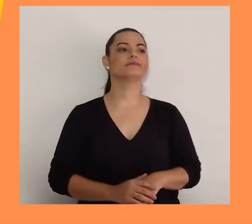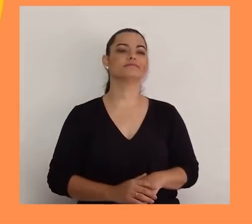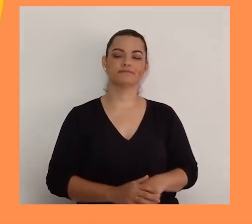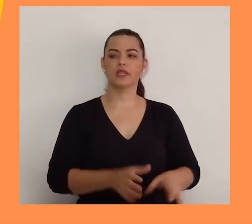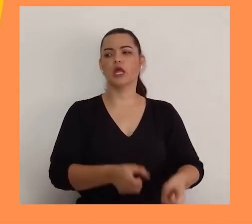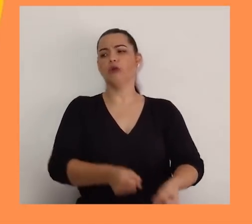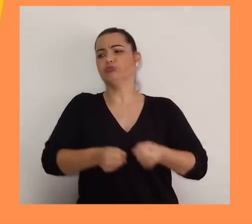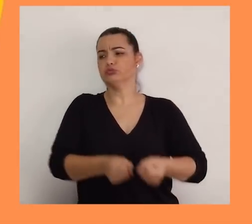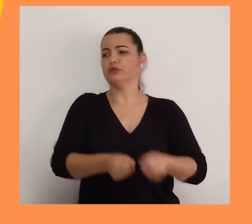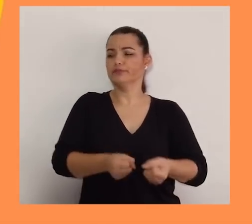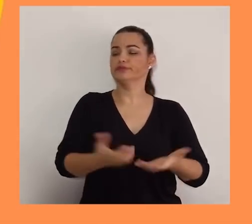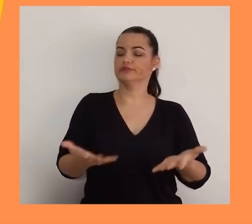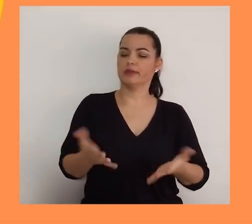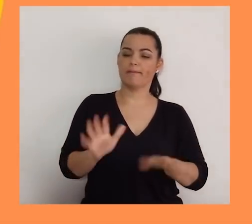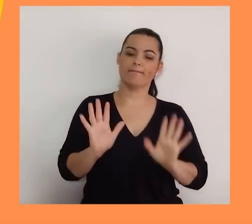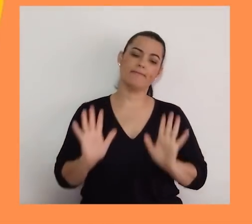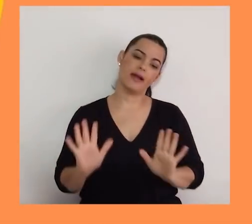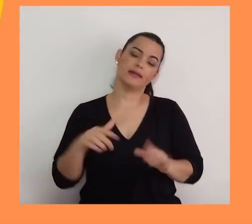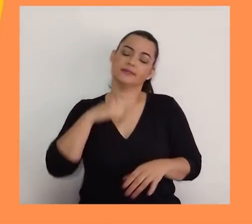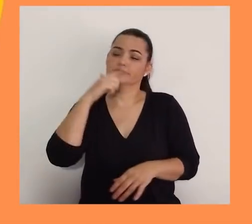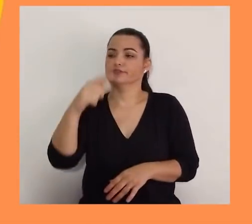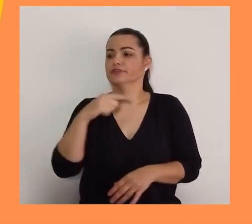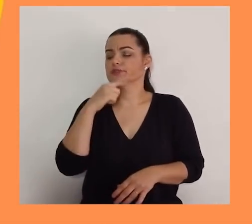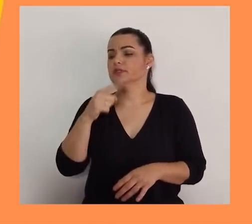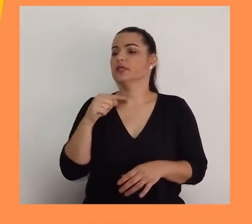E nada.